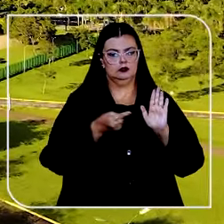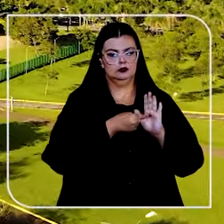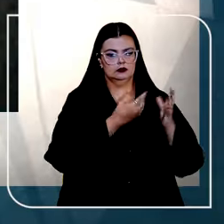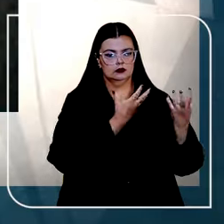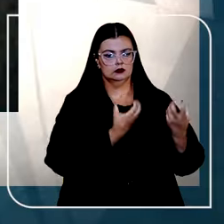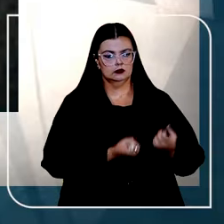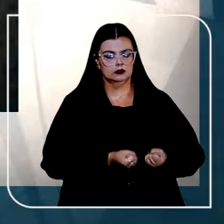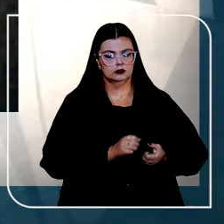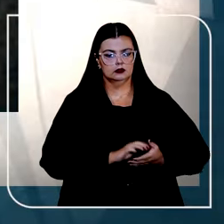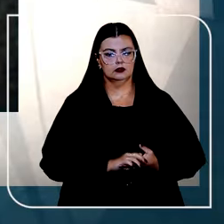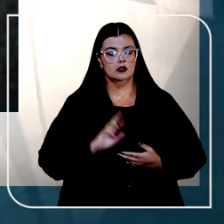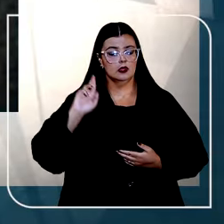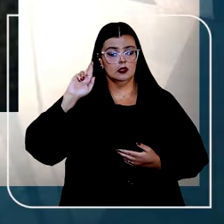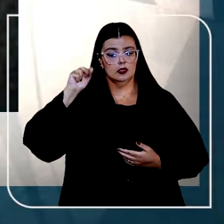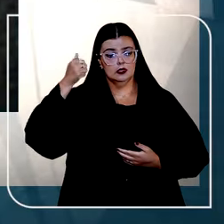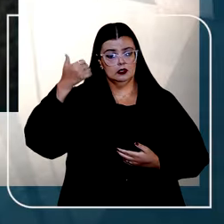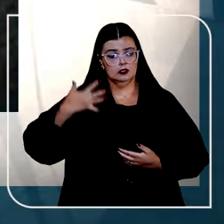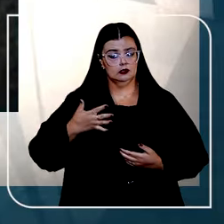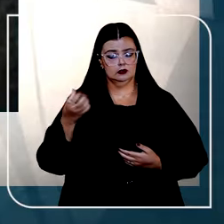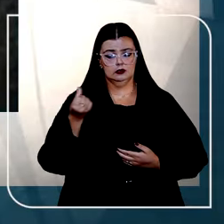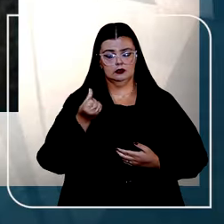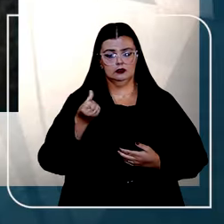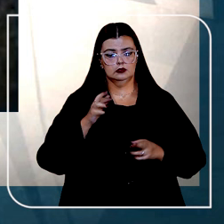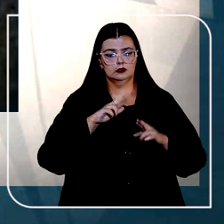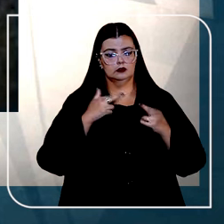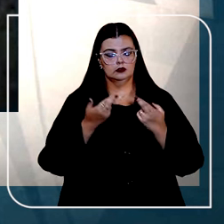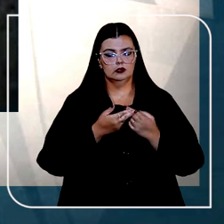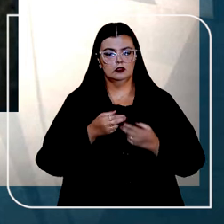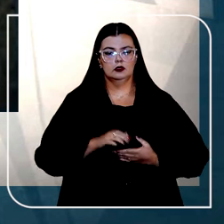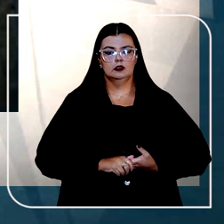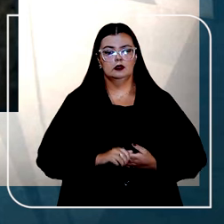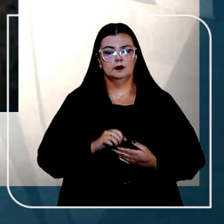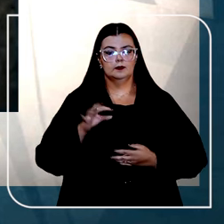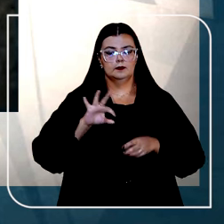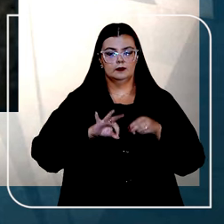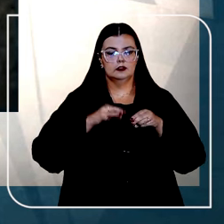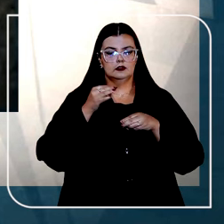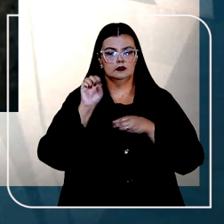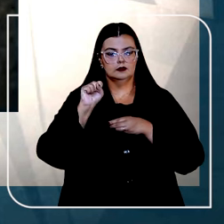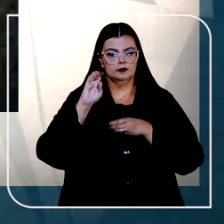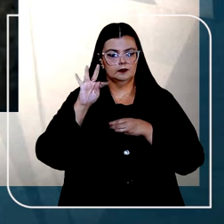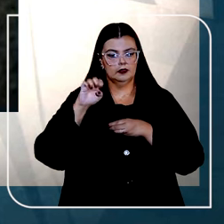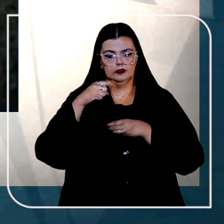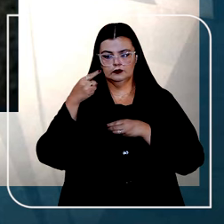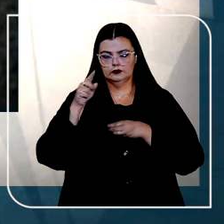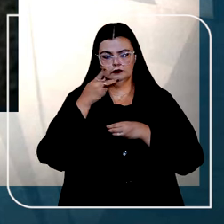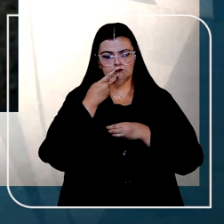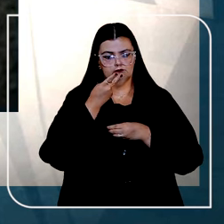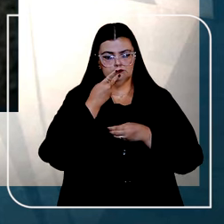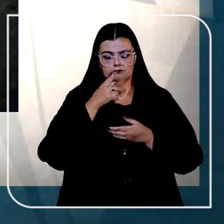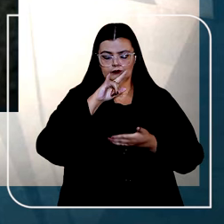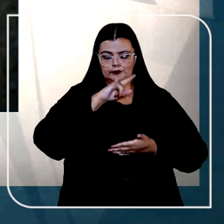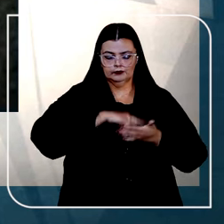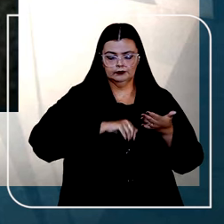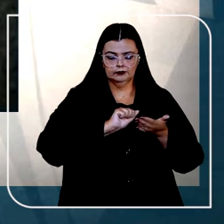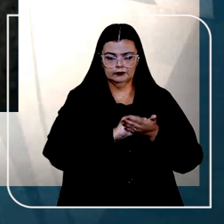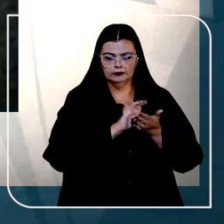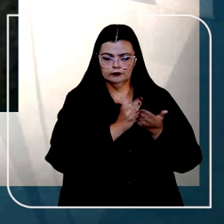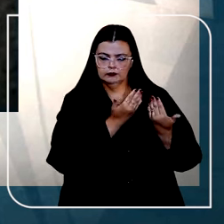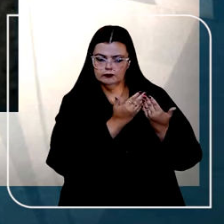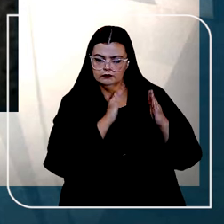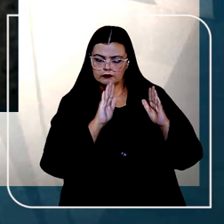denúncia no entanto o relator do caso na sexta turma Ministro Sebastião Rei Júnior entendeu que os documentos foram